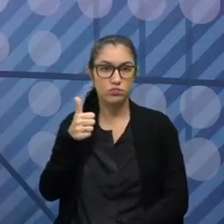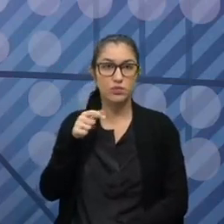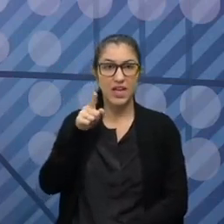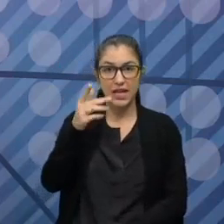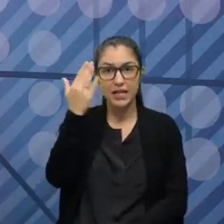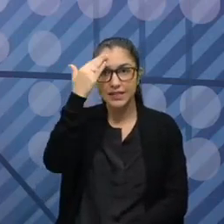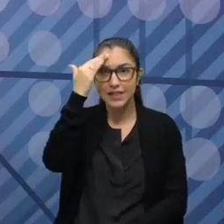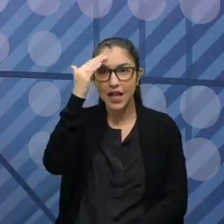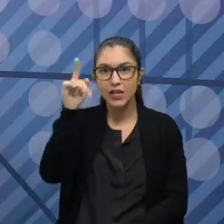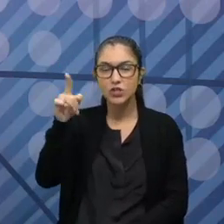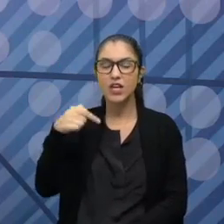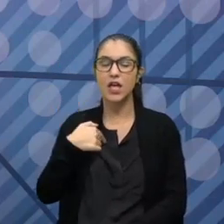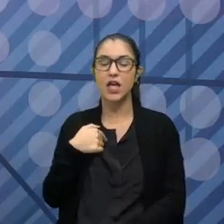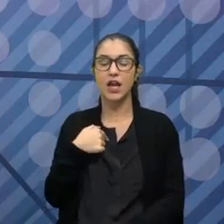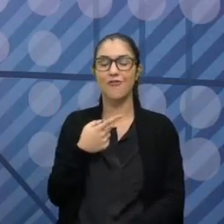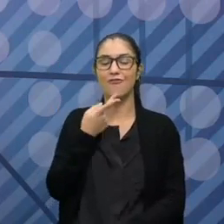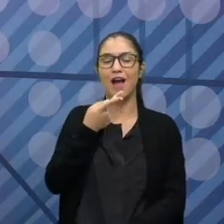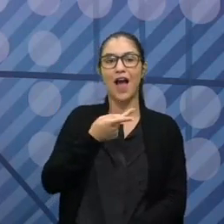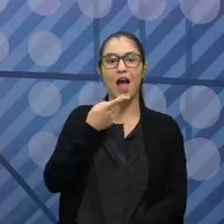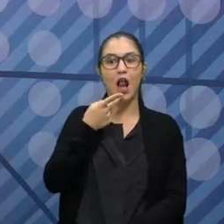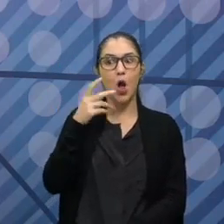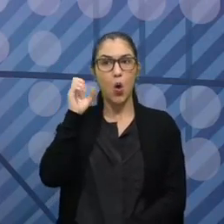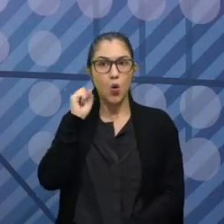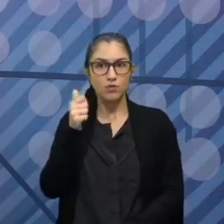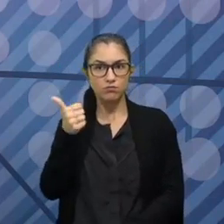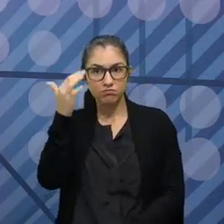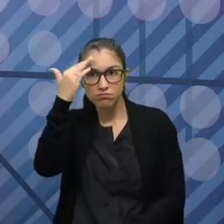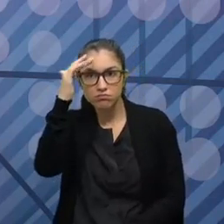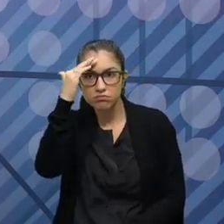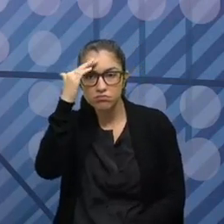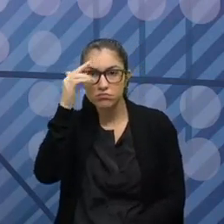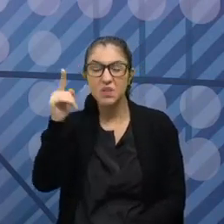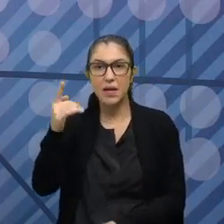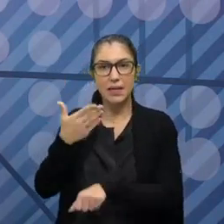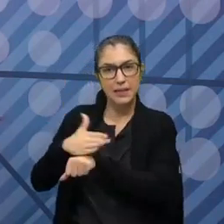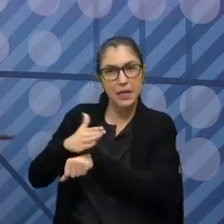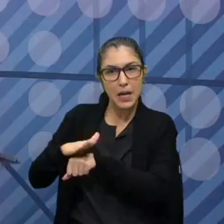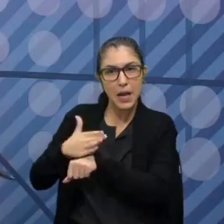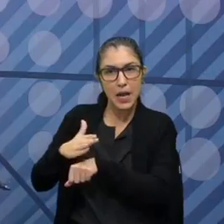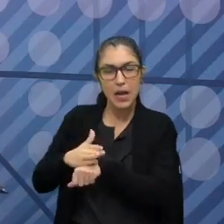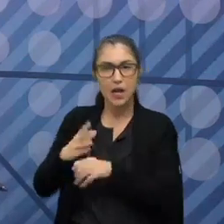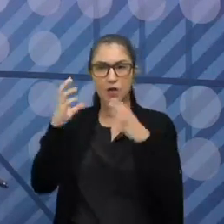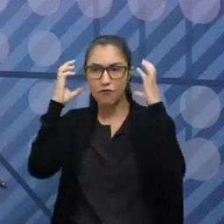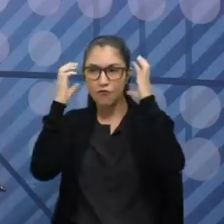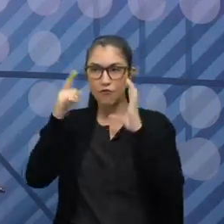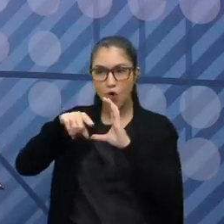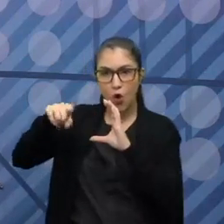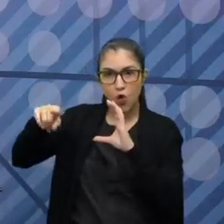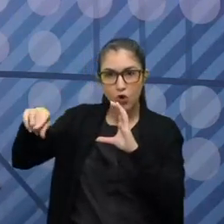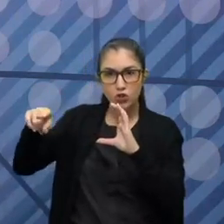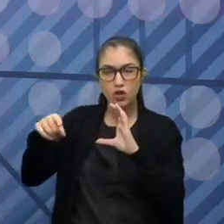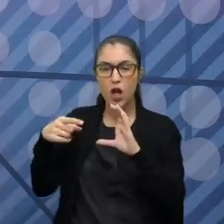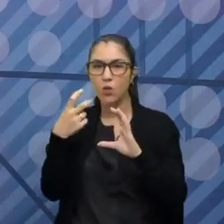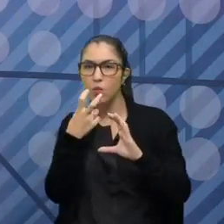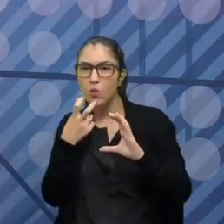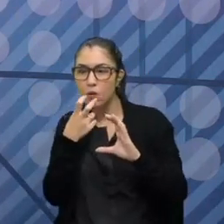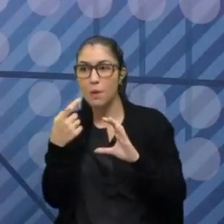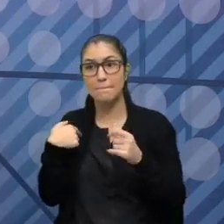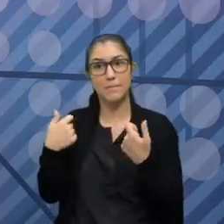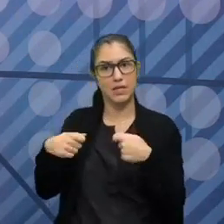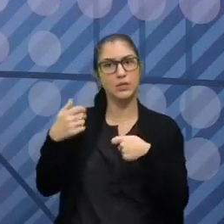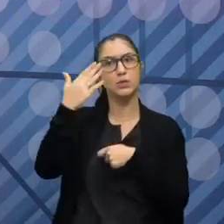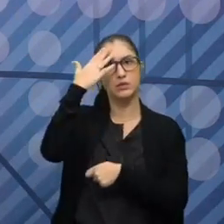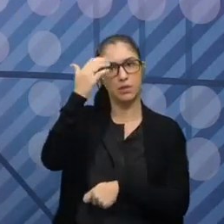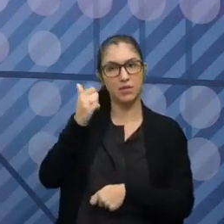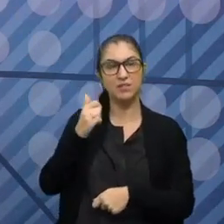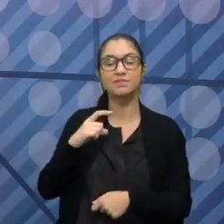se ele entende o que ele está ouvindo. Eu preciso saber se ele faz treinamento com fonoaudiólogo para trabalhar a oralidade,